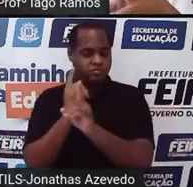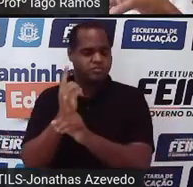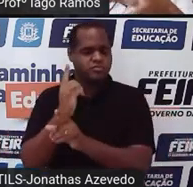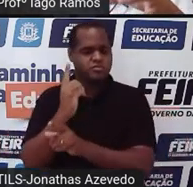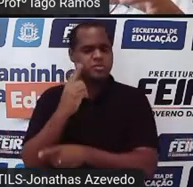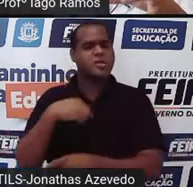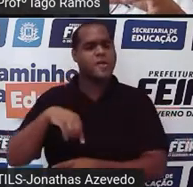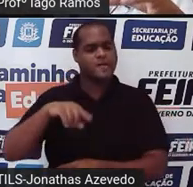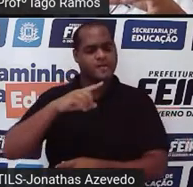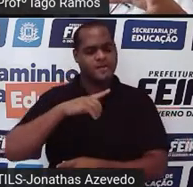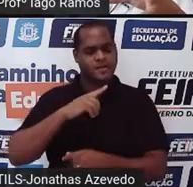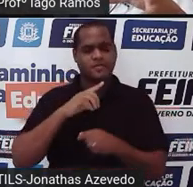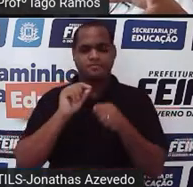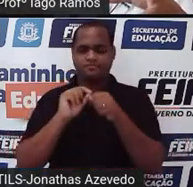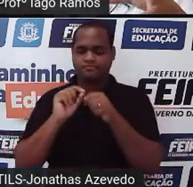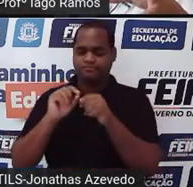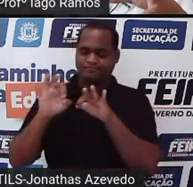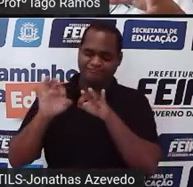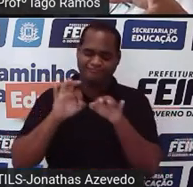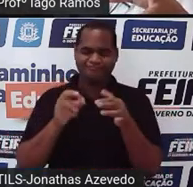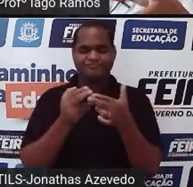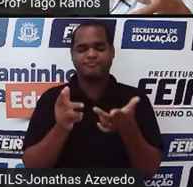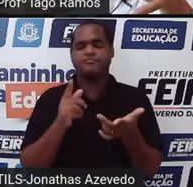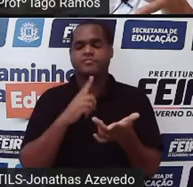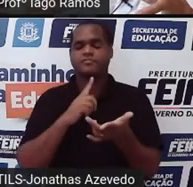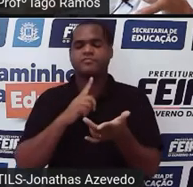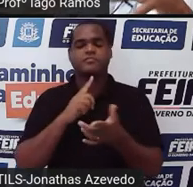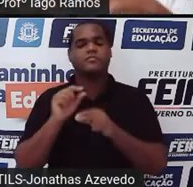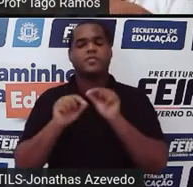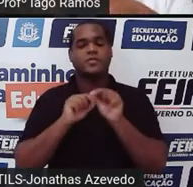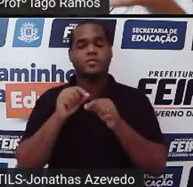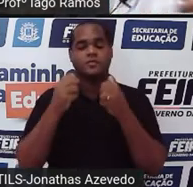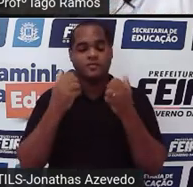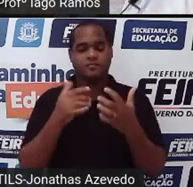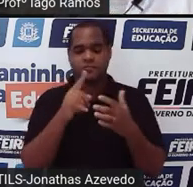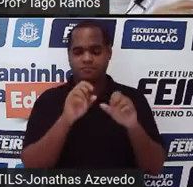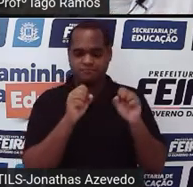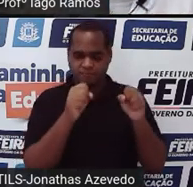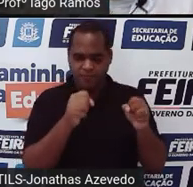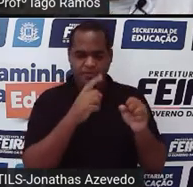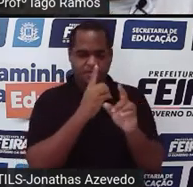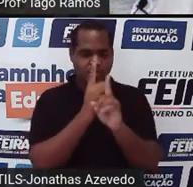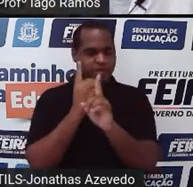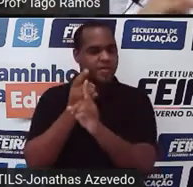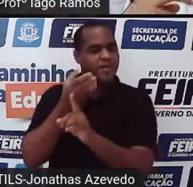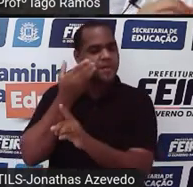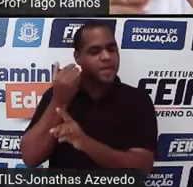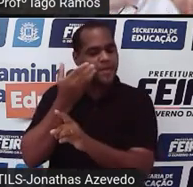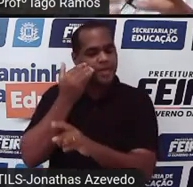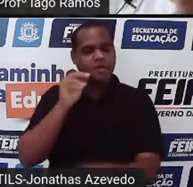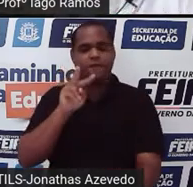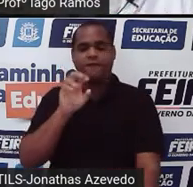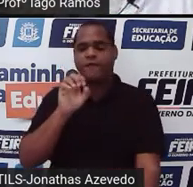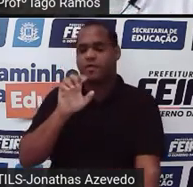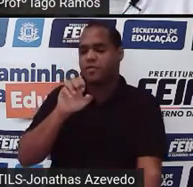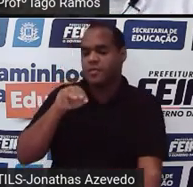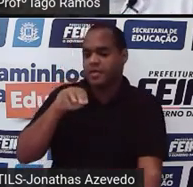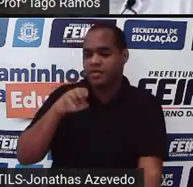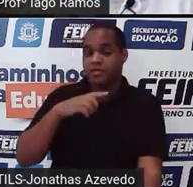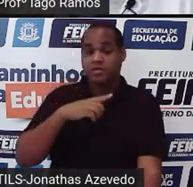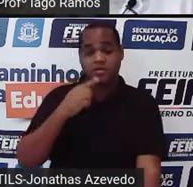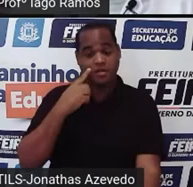está fazendo ali é uma a gente está encontrando a medida do volume desse paralelepípedo